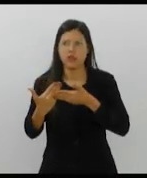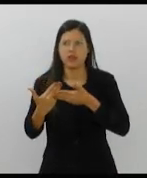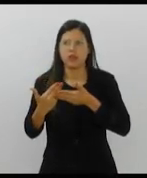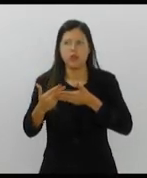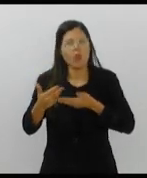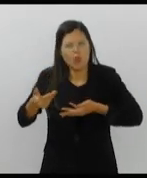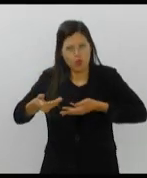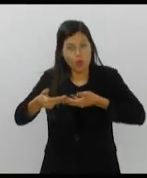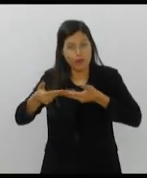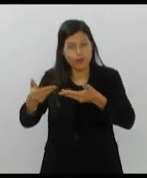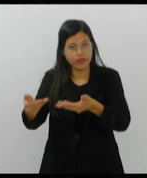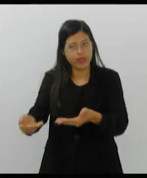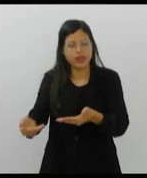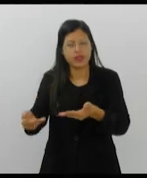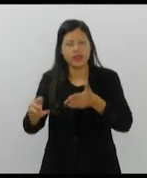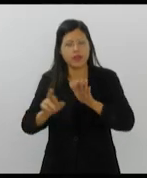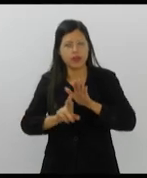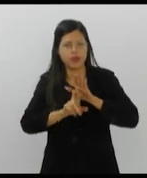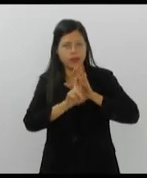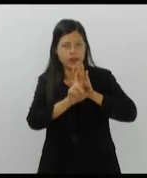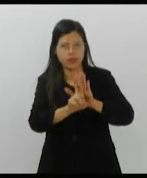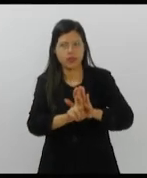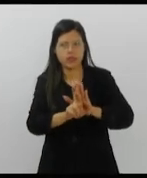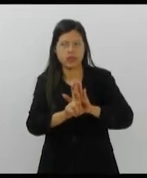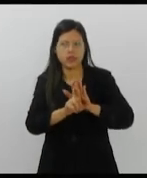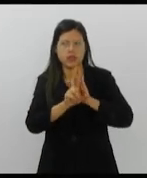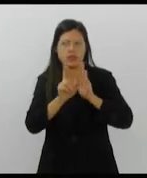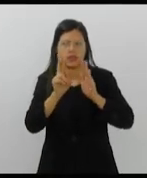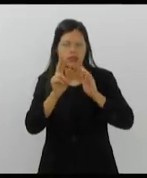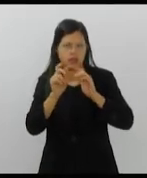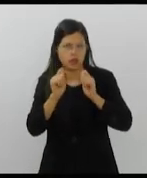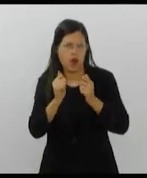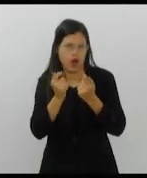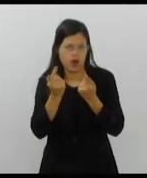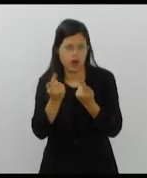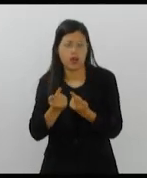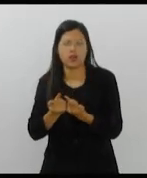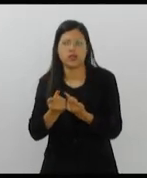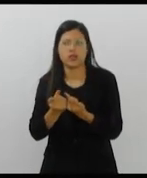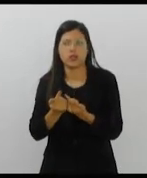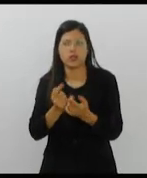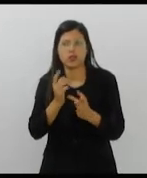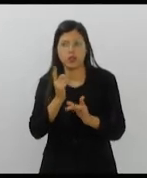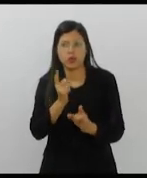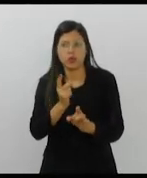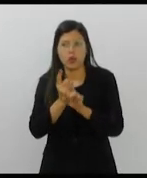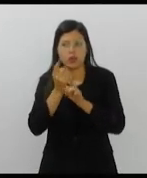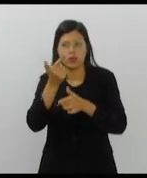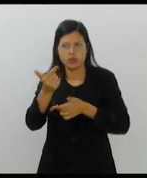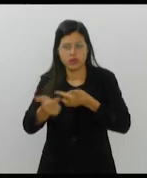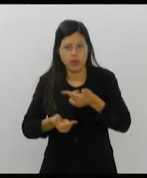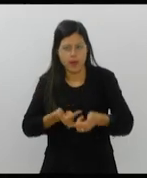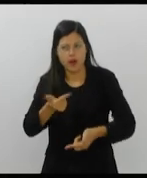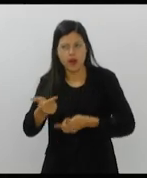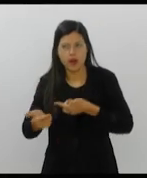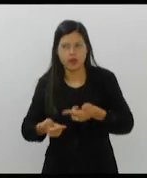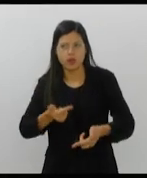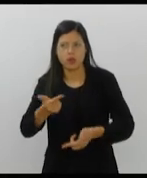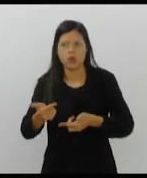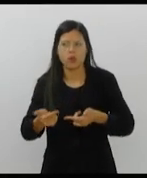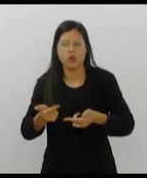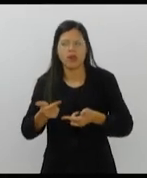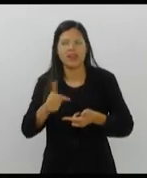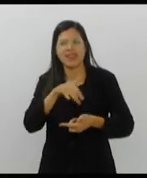convidada representando o Parlamento Fluminense no encontro de trabalhadoras e trabalhadores do